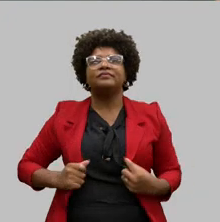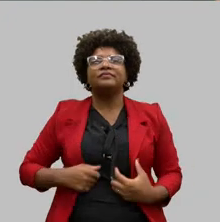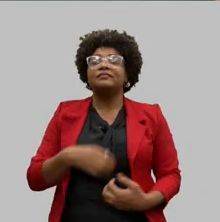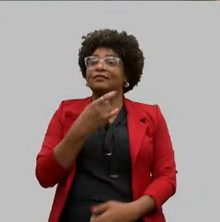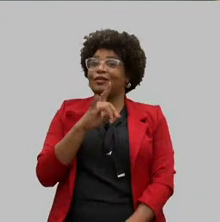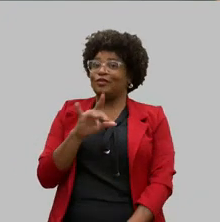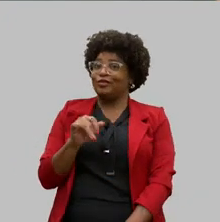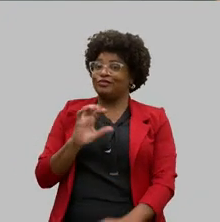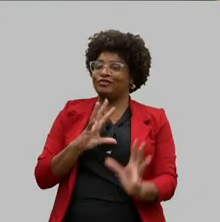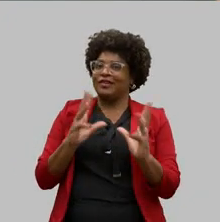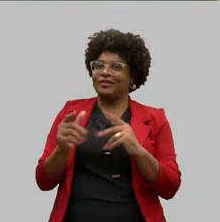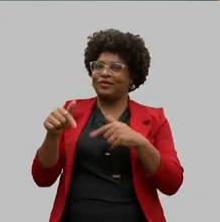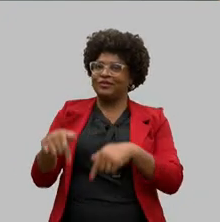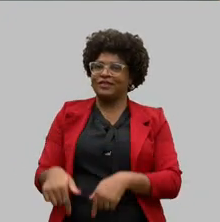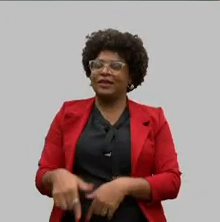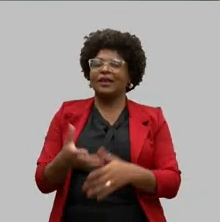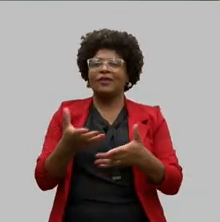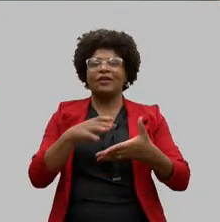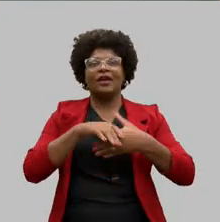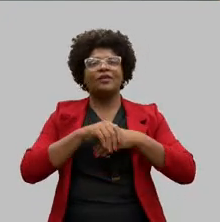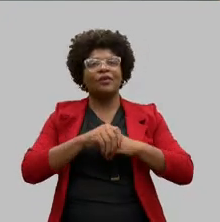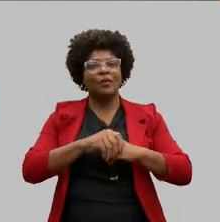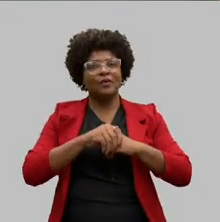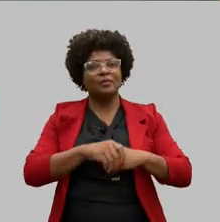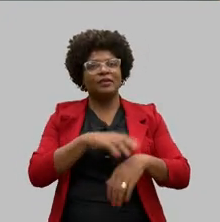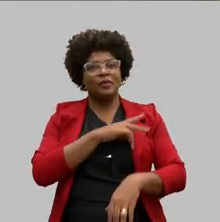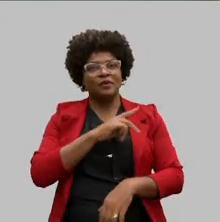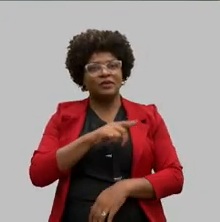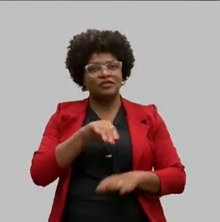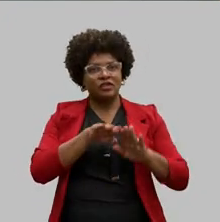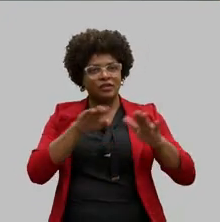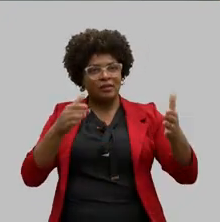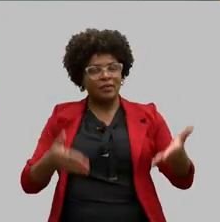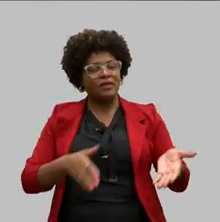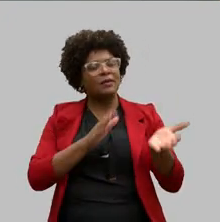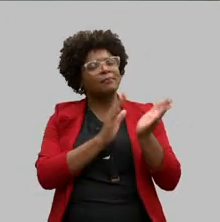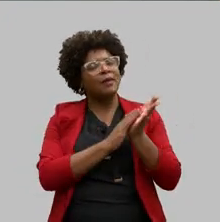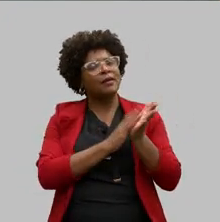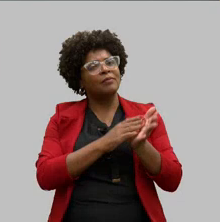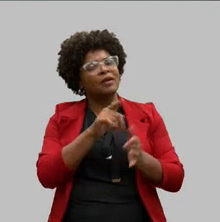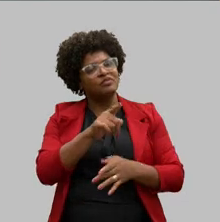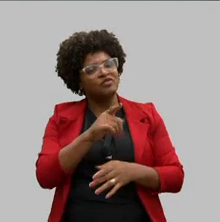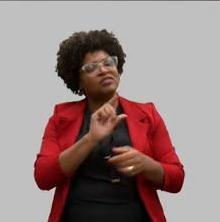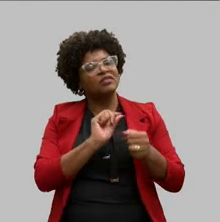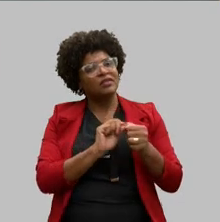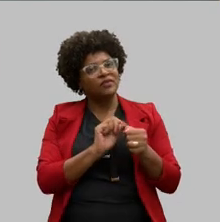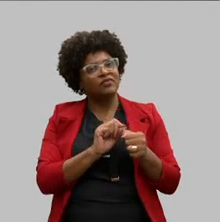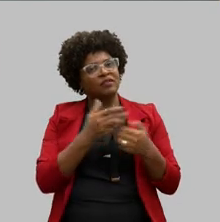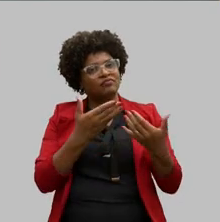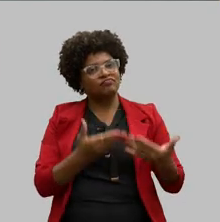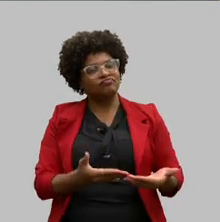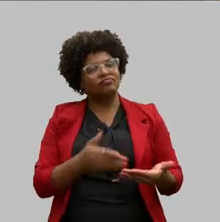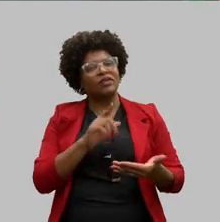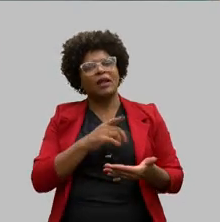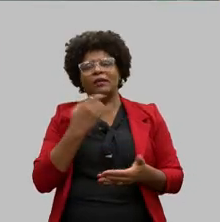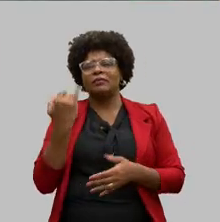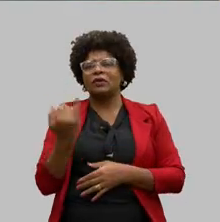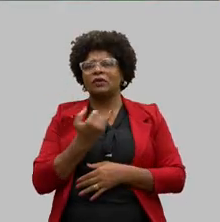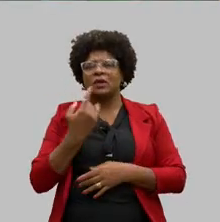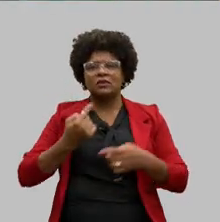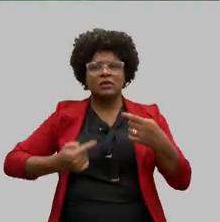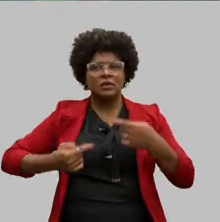cumprimentar o nosso presidente da mesa Rodrigo Lopes parabenizar pela iniciativa desse importante debate dessa